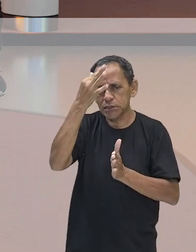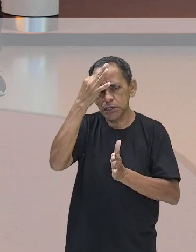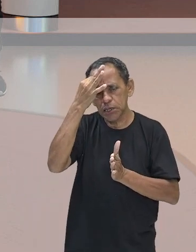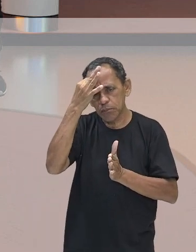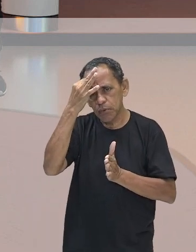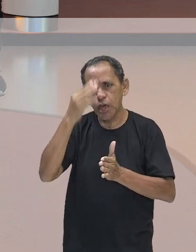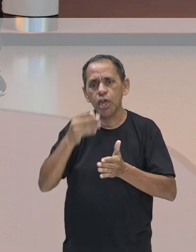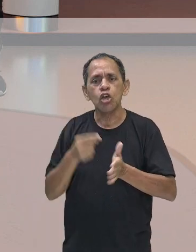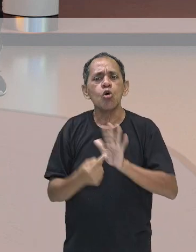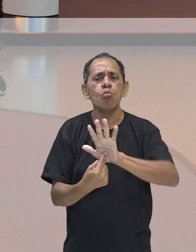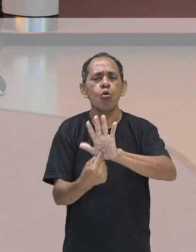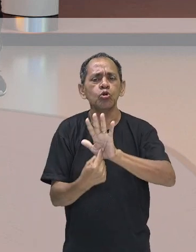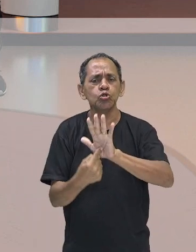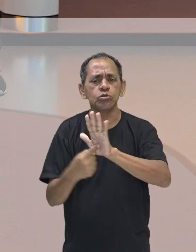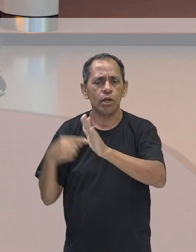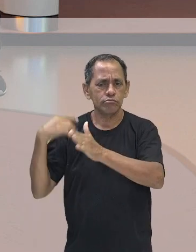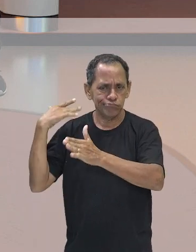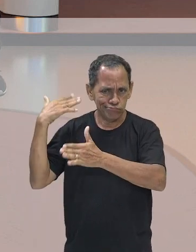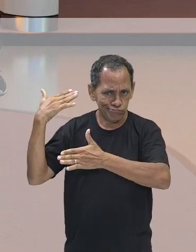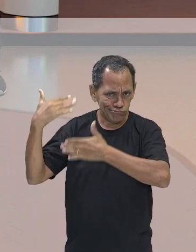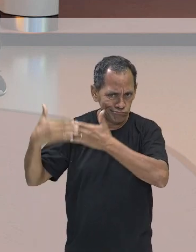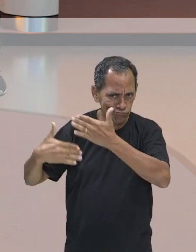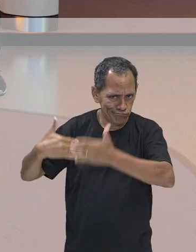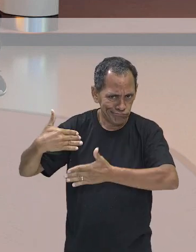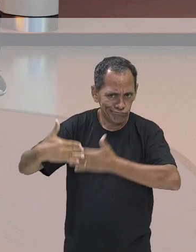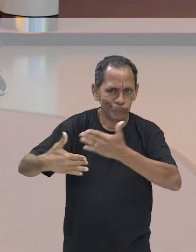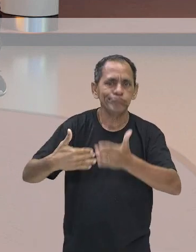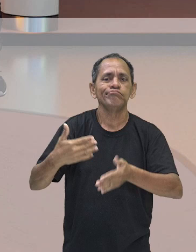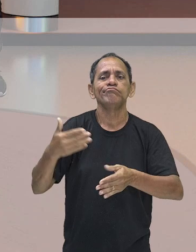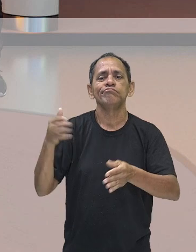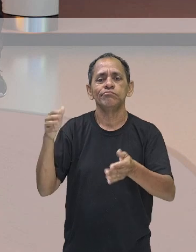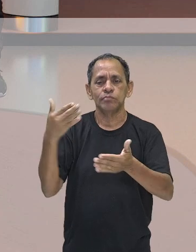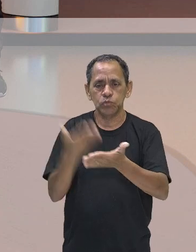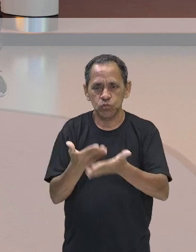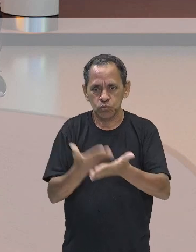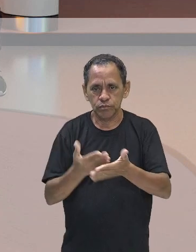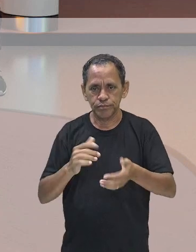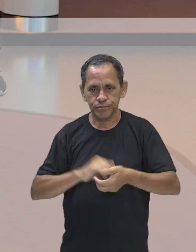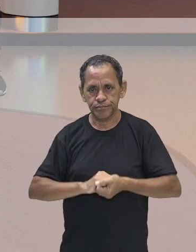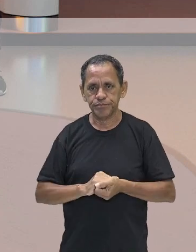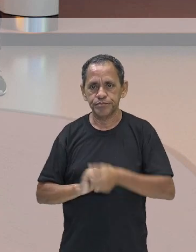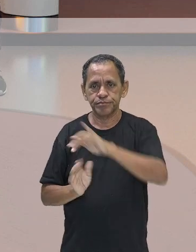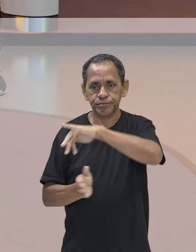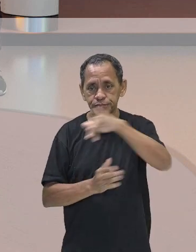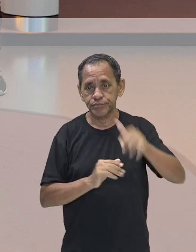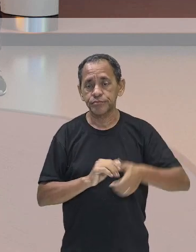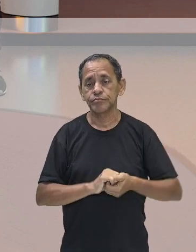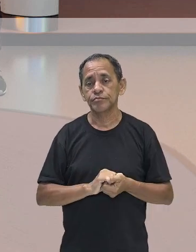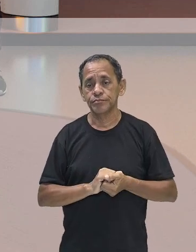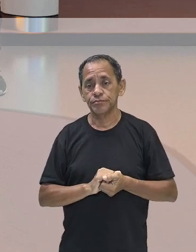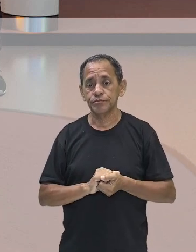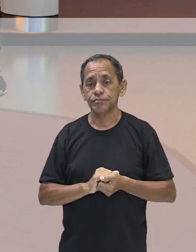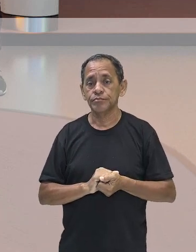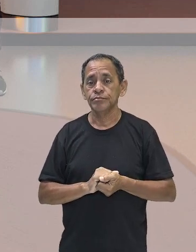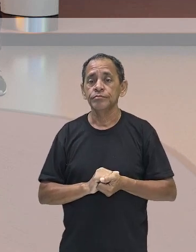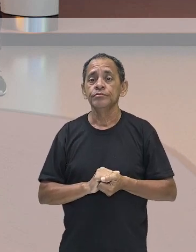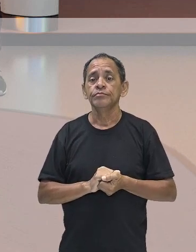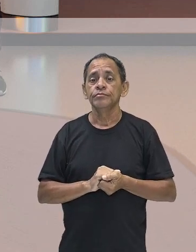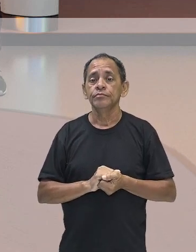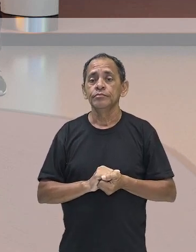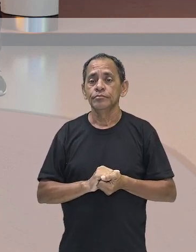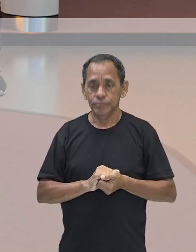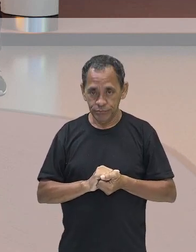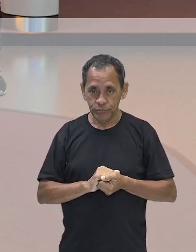trazer um pouquinho desse passado à tona. Vamos ver outro tipo de fonte que também, através desses novos